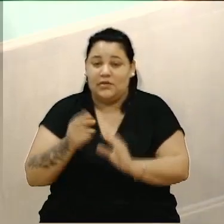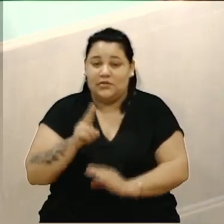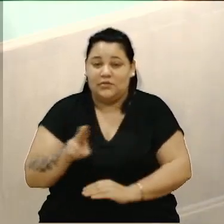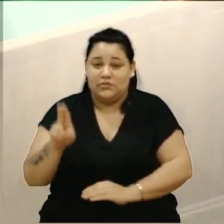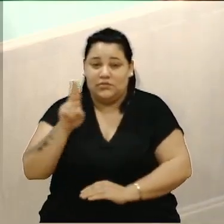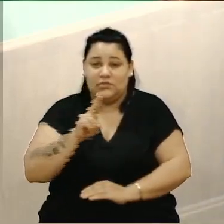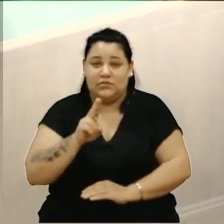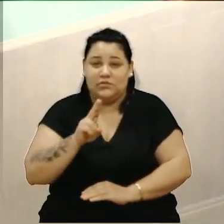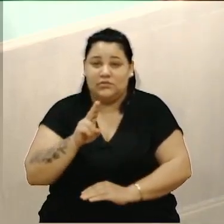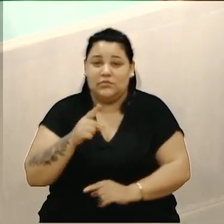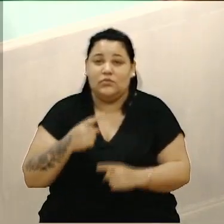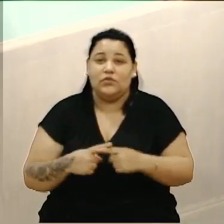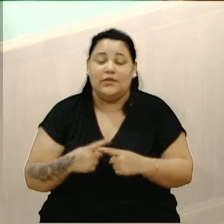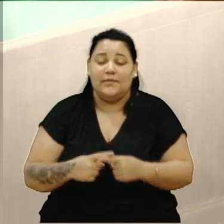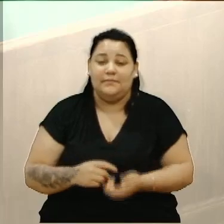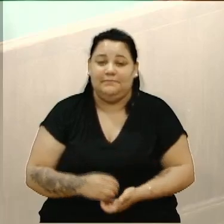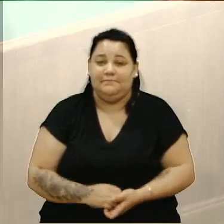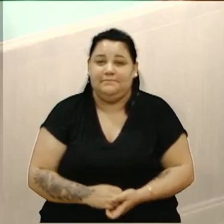Para quê?